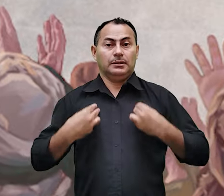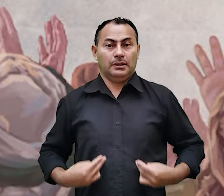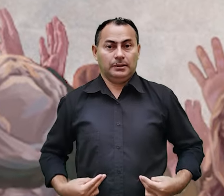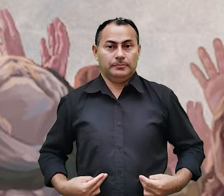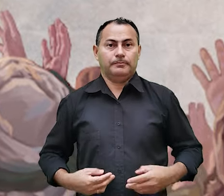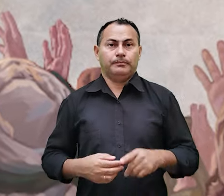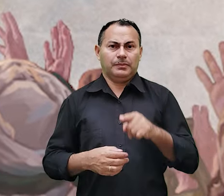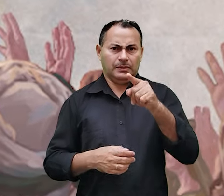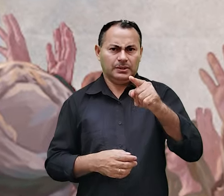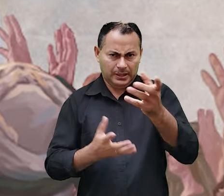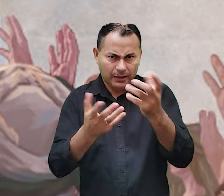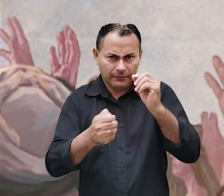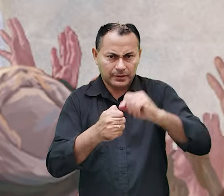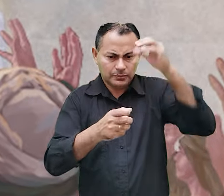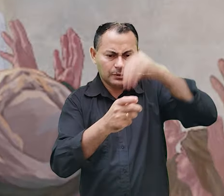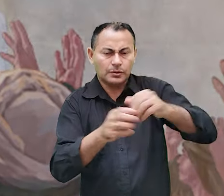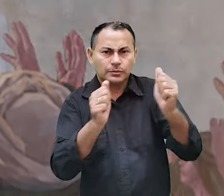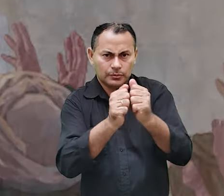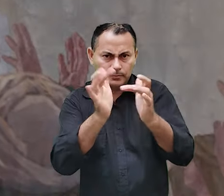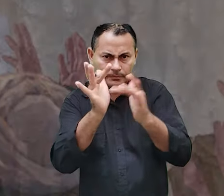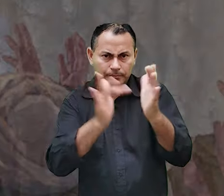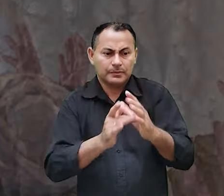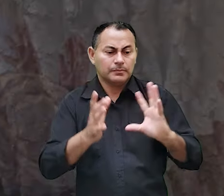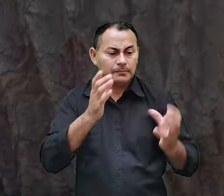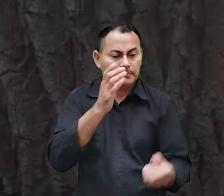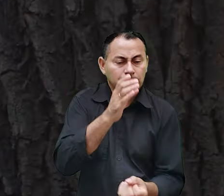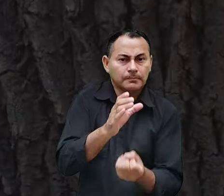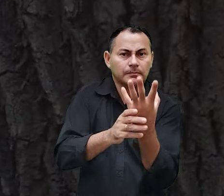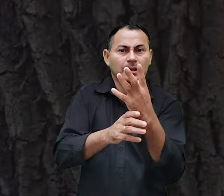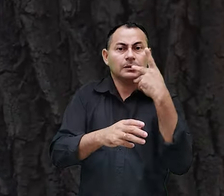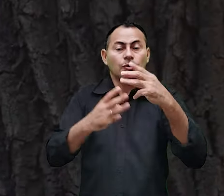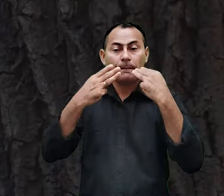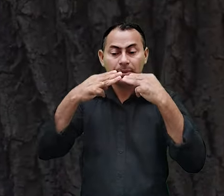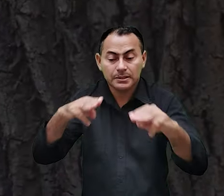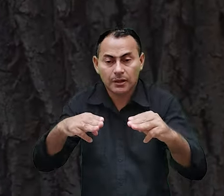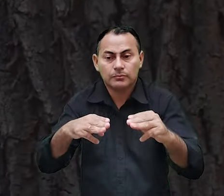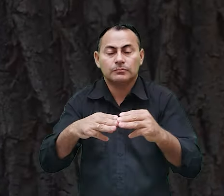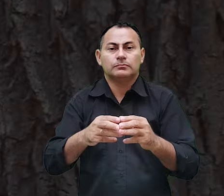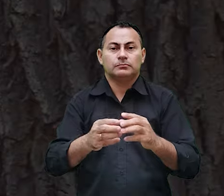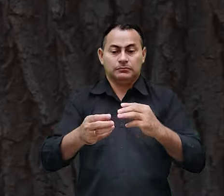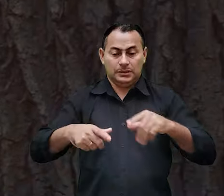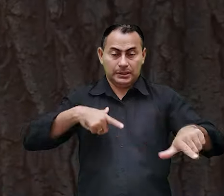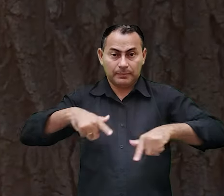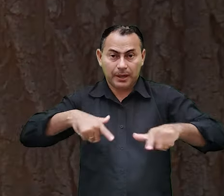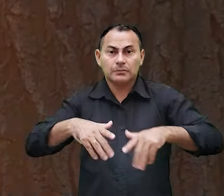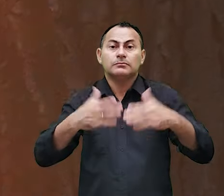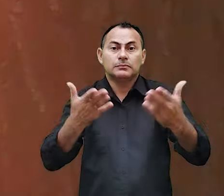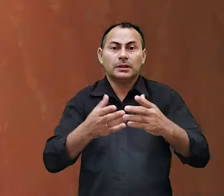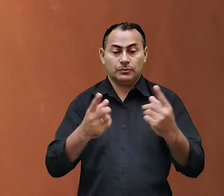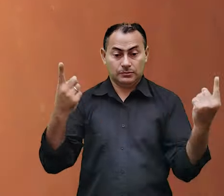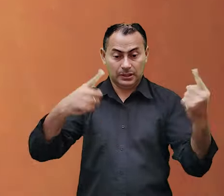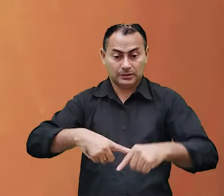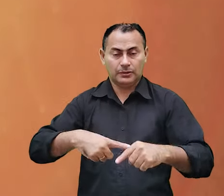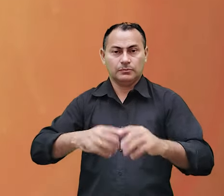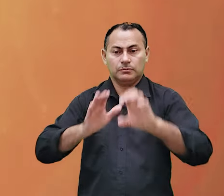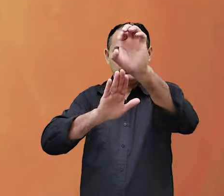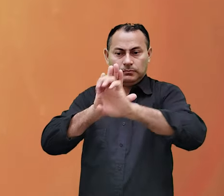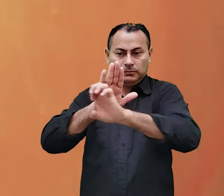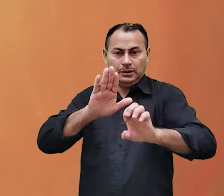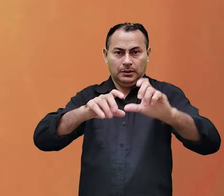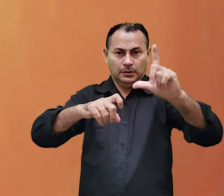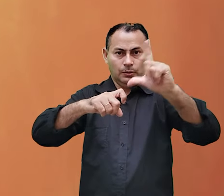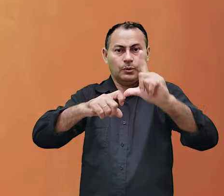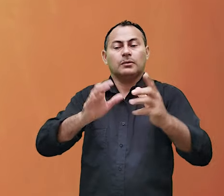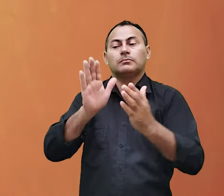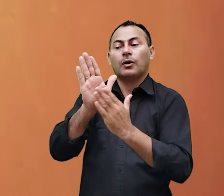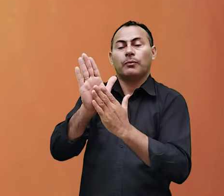contexto humanitário. Você quer fazer parte com Jesus da implantação da sua missão e ministério? Esse é o desafio